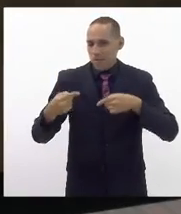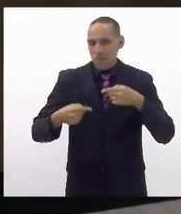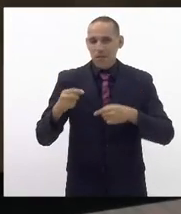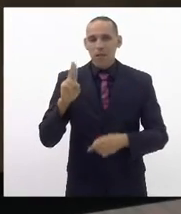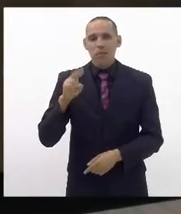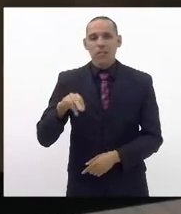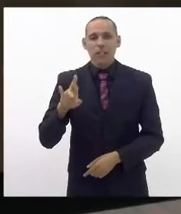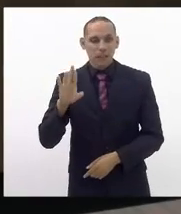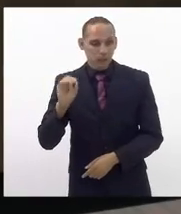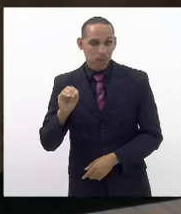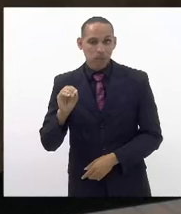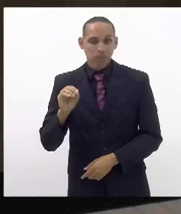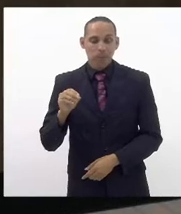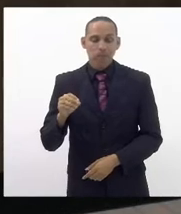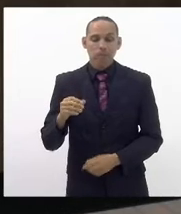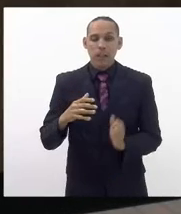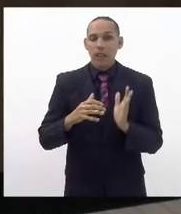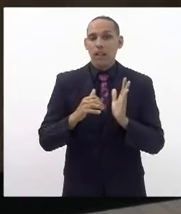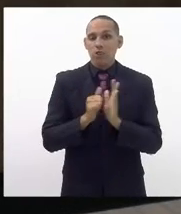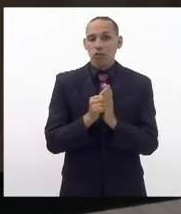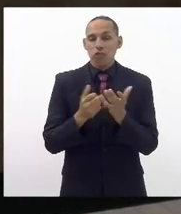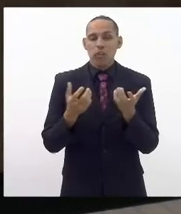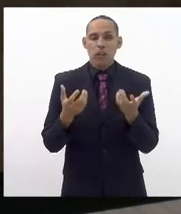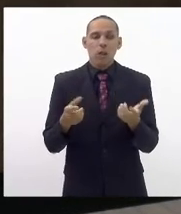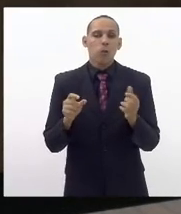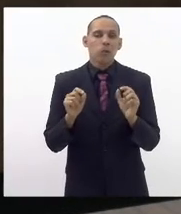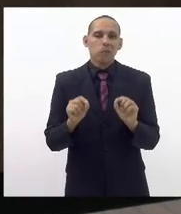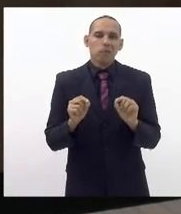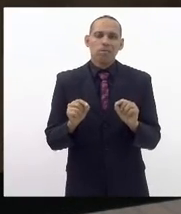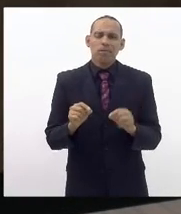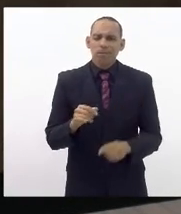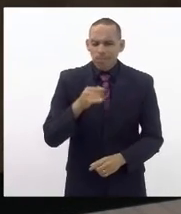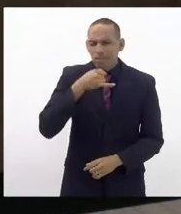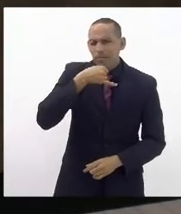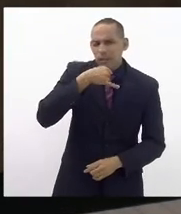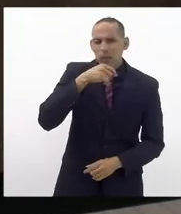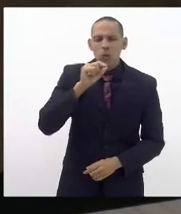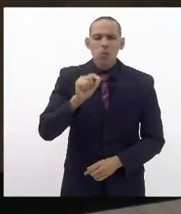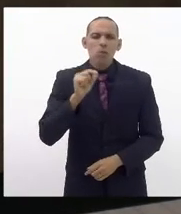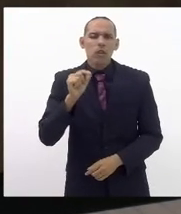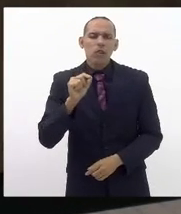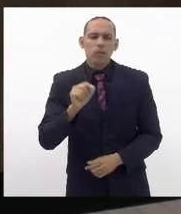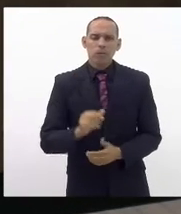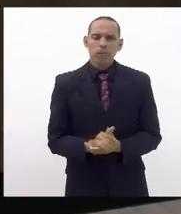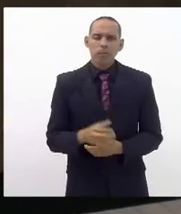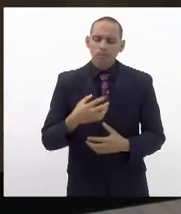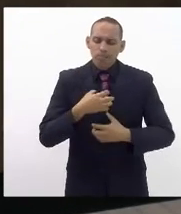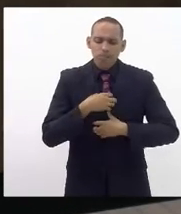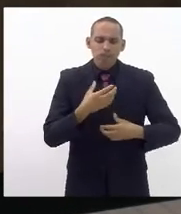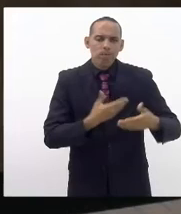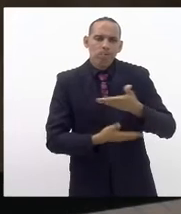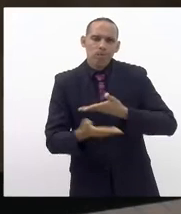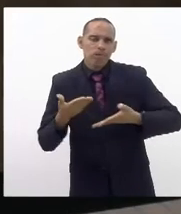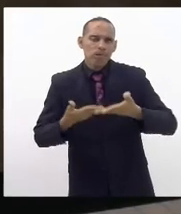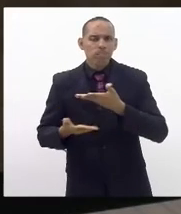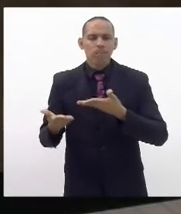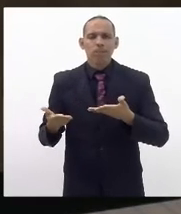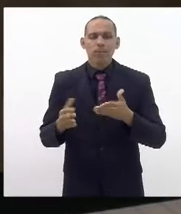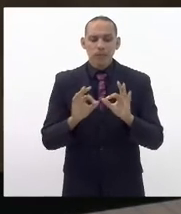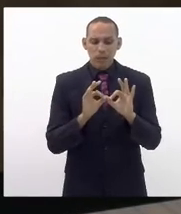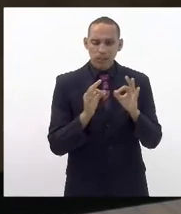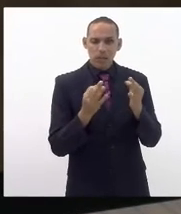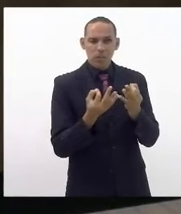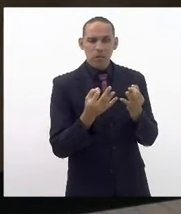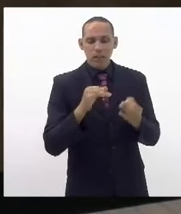Marta Rocha, eu queria aqui registrar, com muito pesar, a minha manifestação de solidariedade às famílias